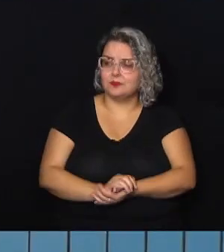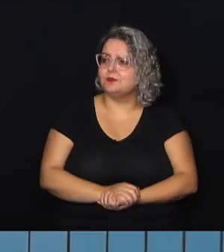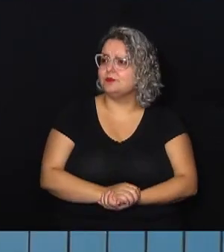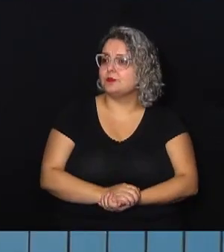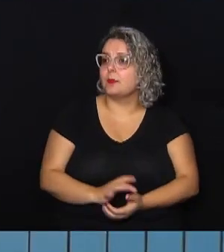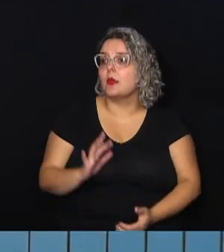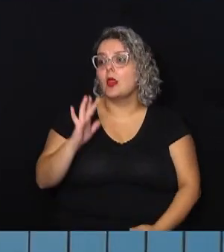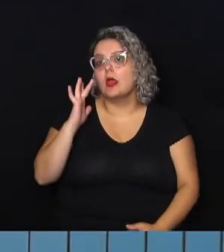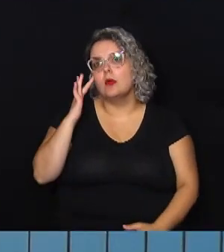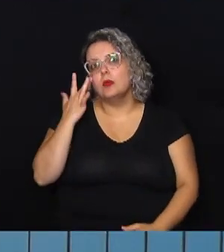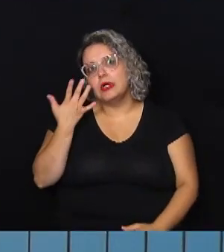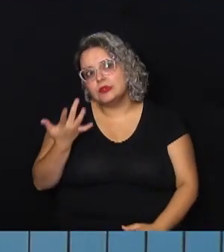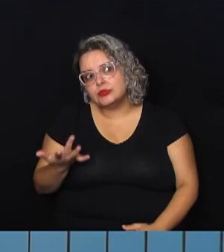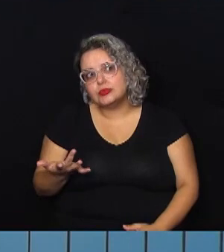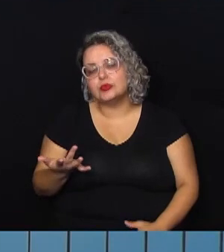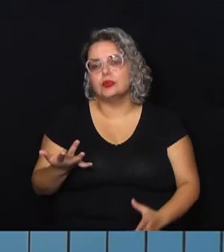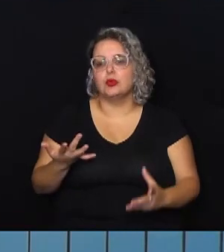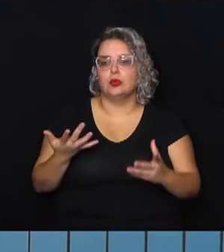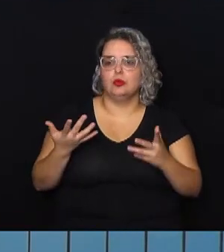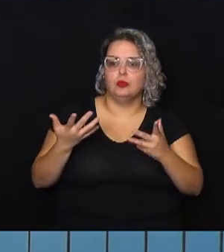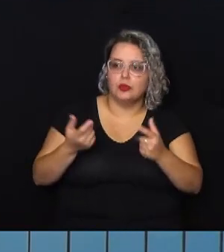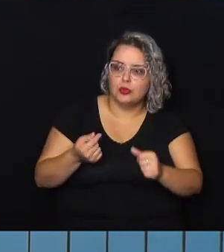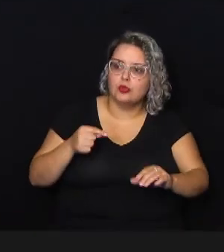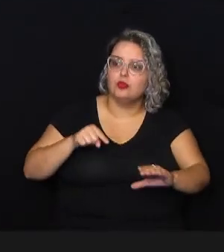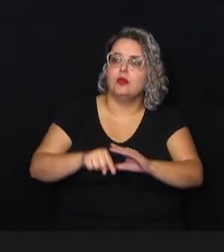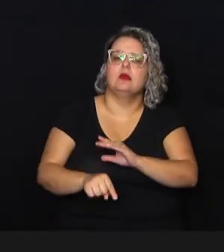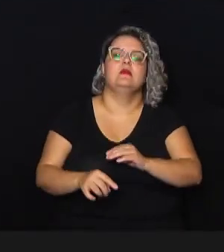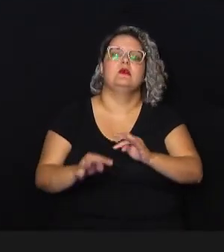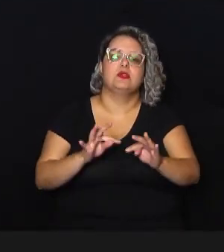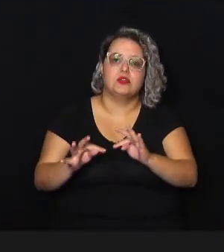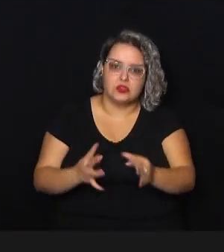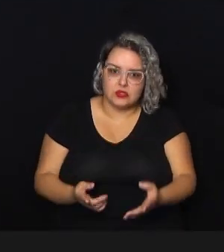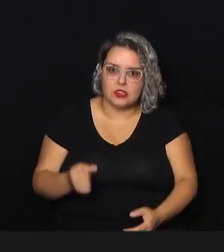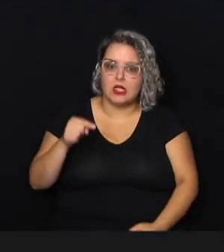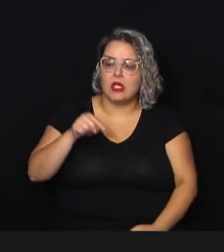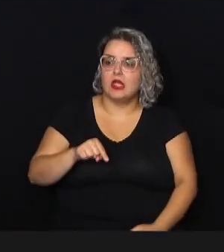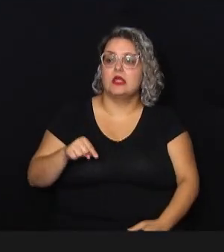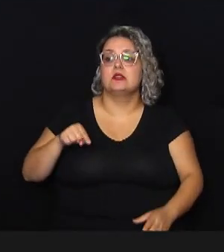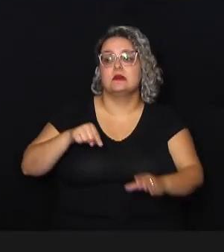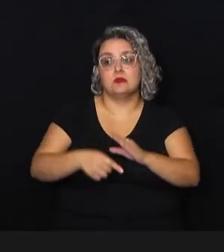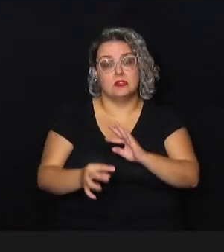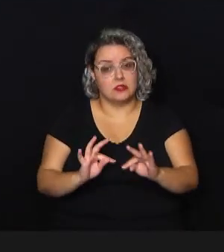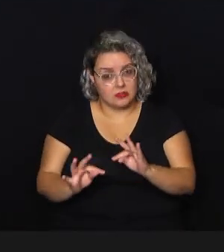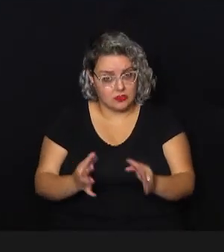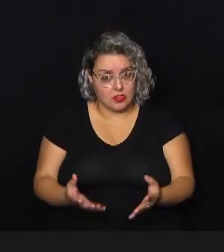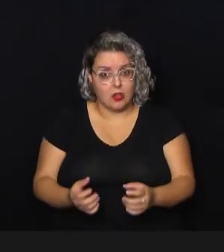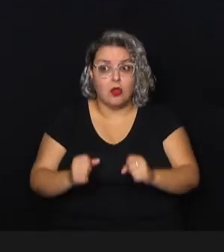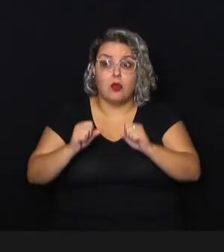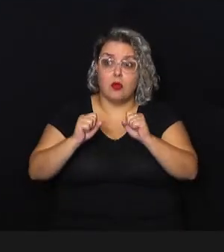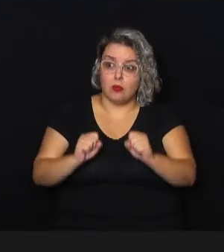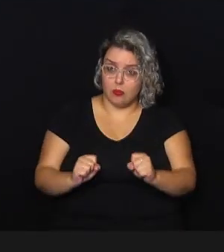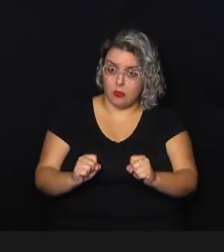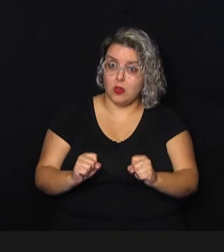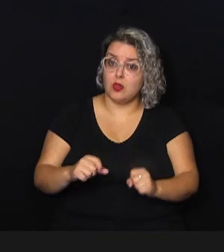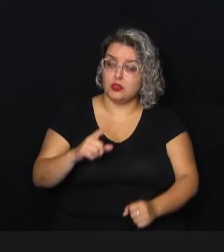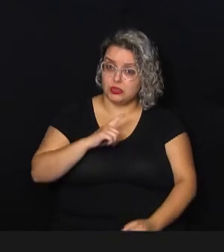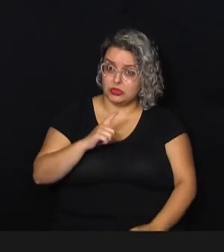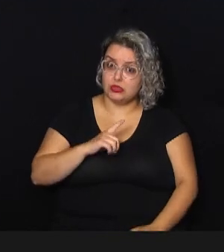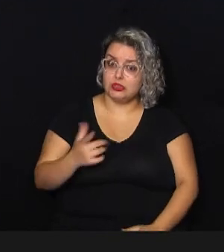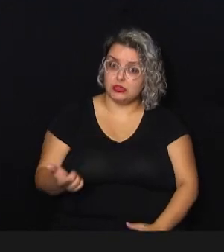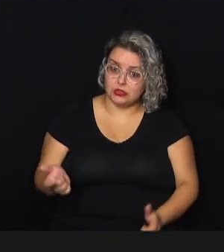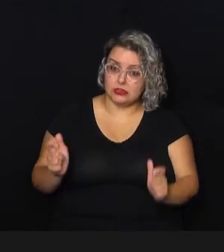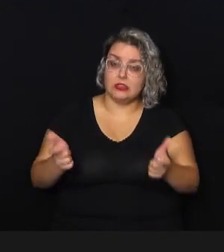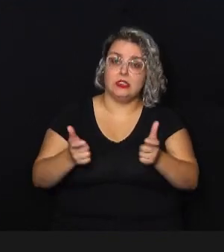acho que, como todo avanço tecnológico, esse avanço tecnológico ele pode vir a causar